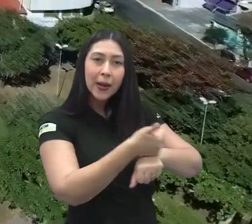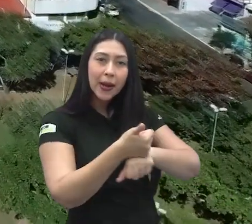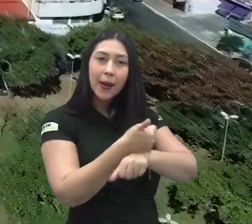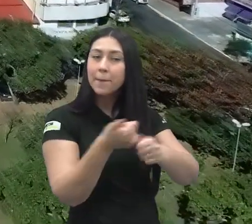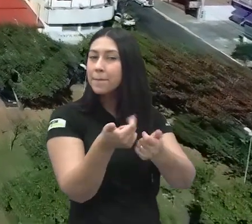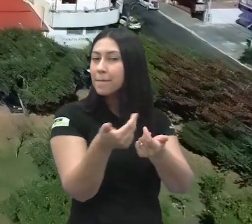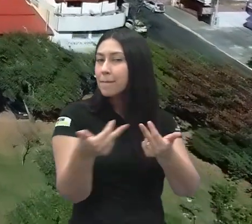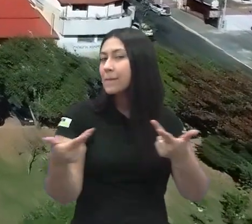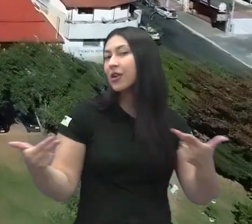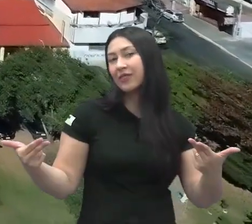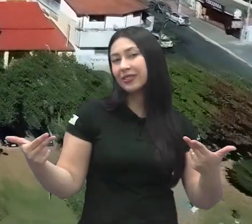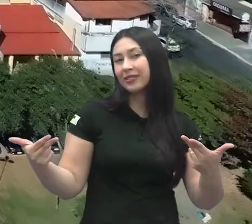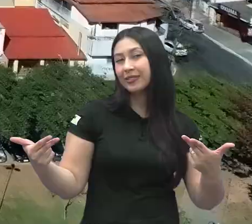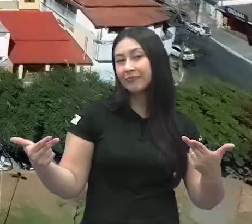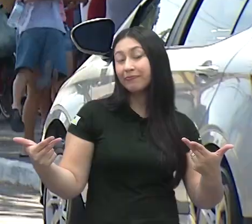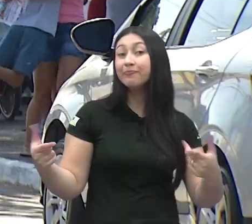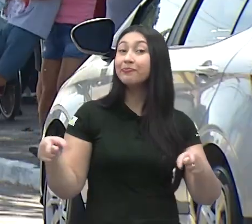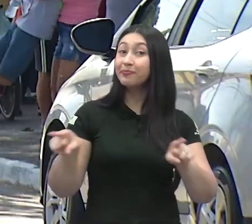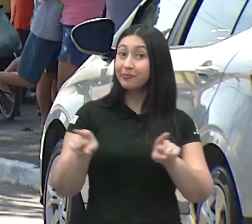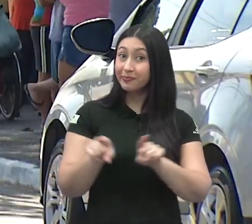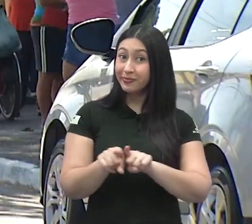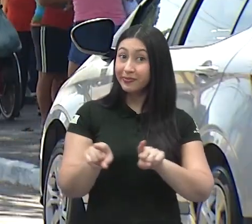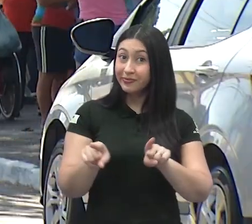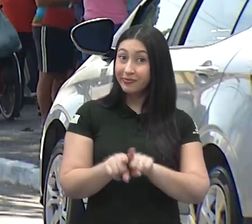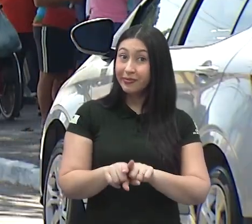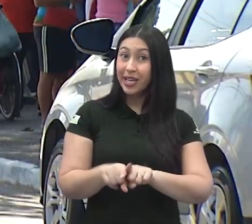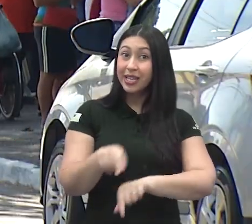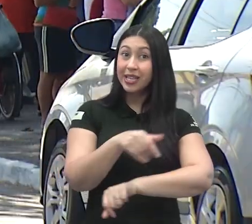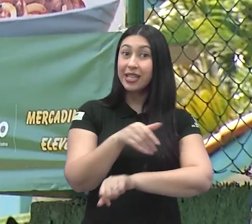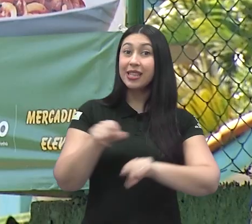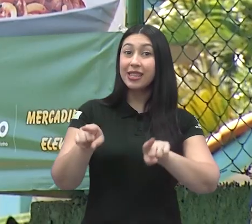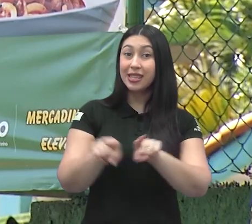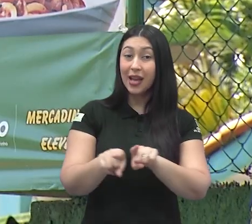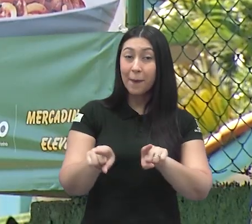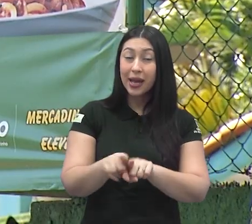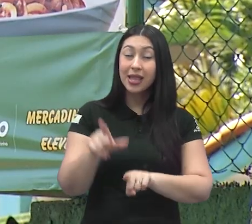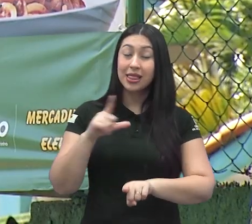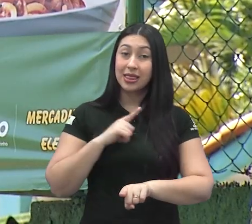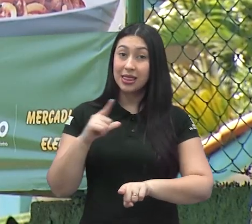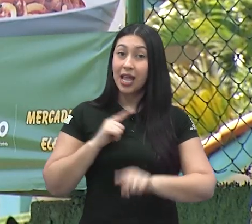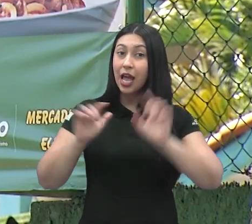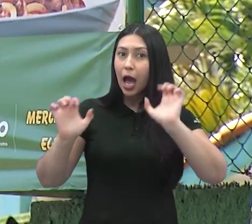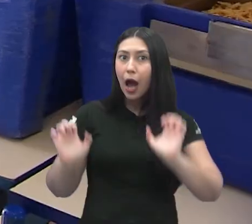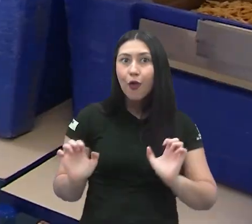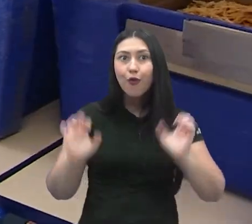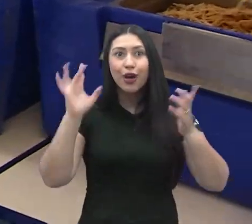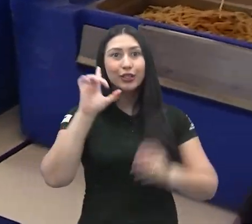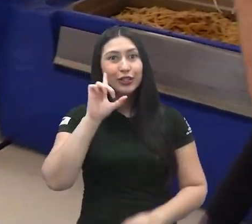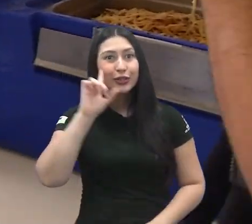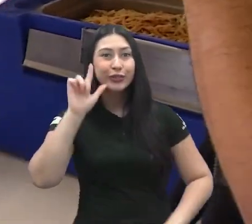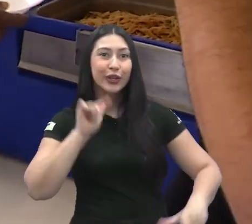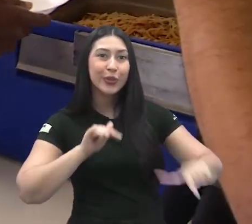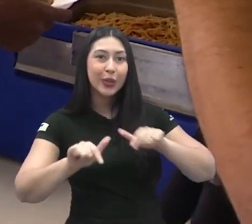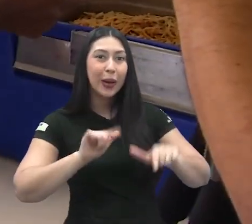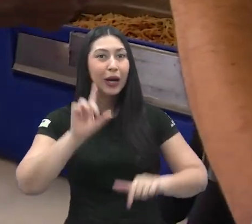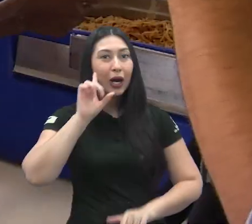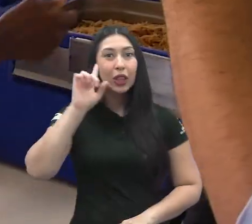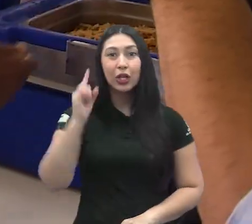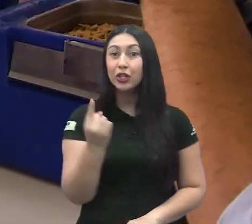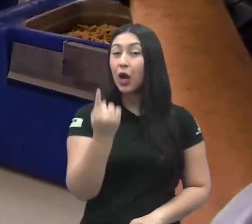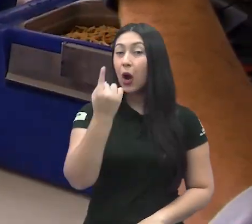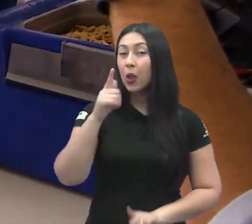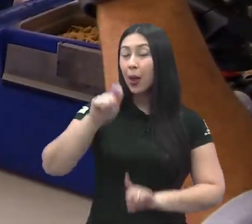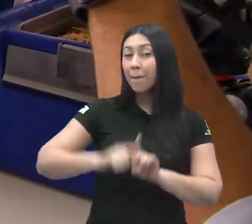homenagens a diversas profissões. Inclusive, a famosa festa do Dia do Trabalhador, em 1º de maio,